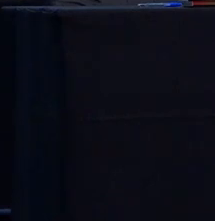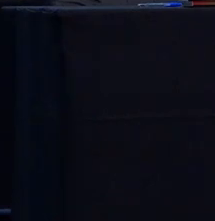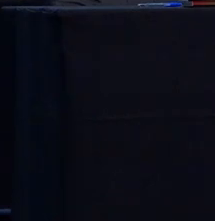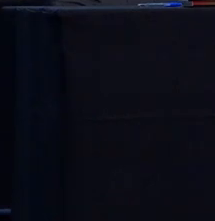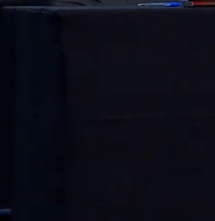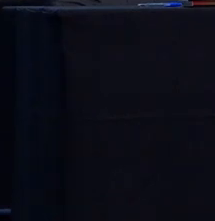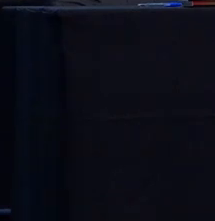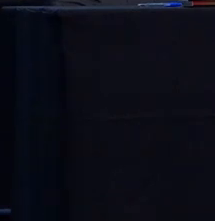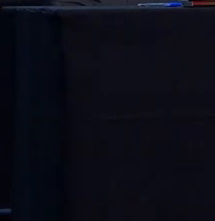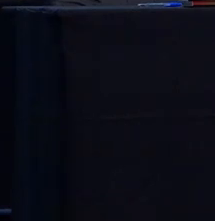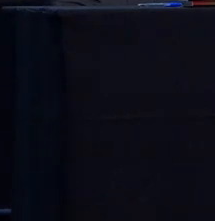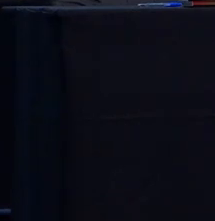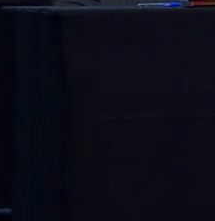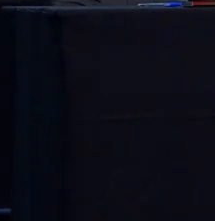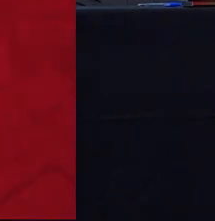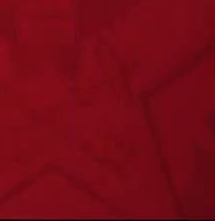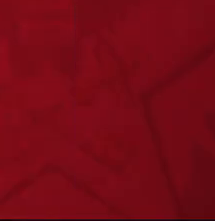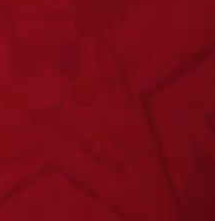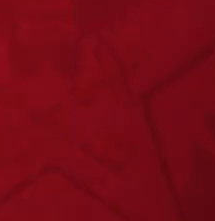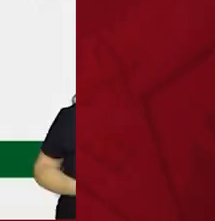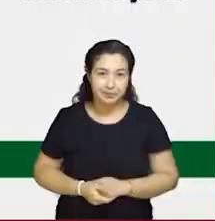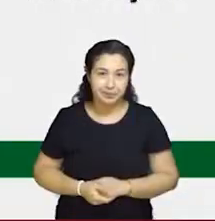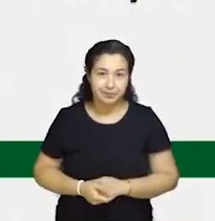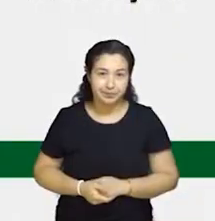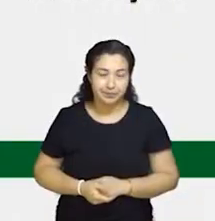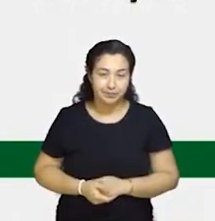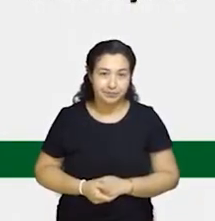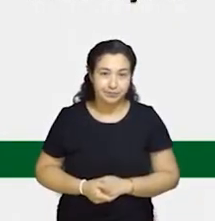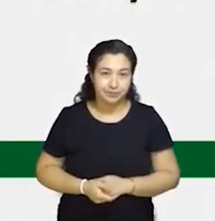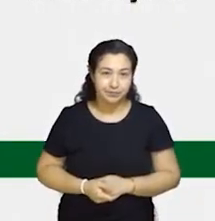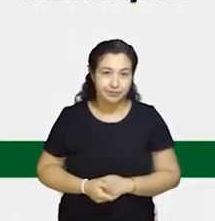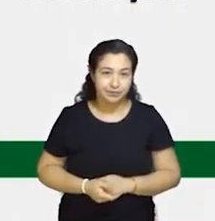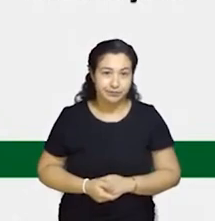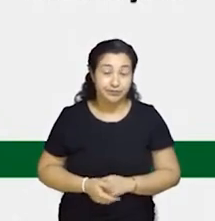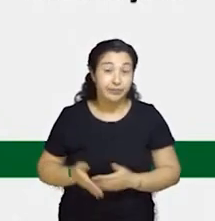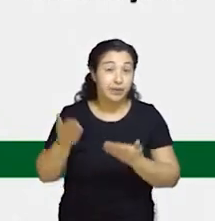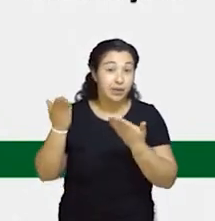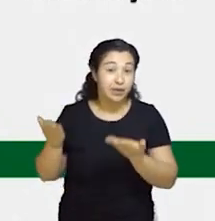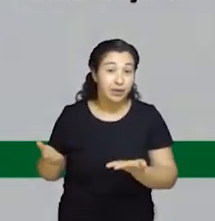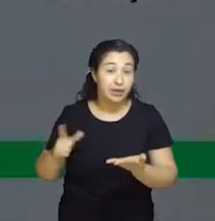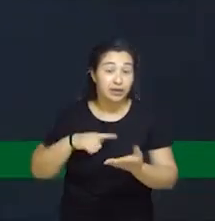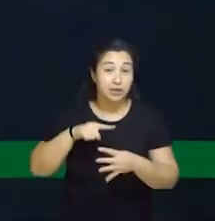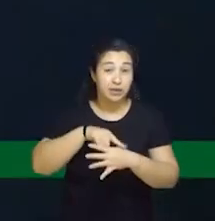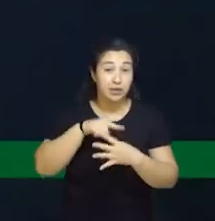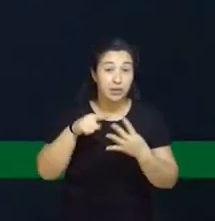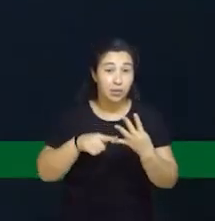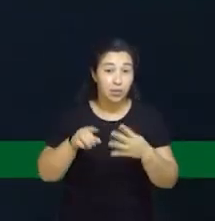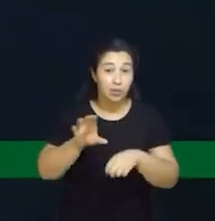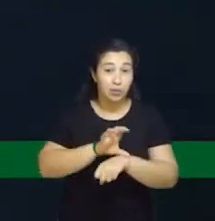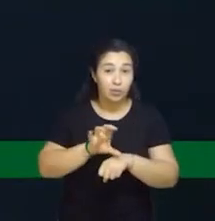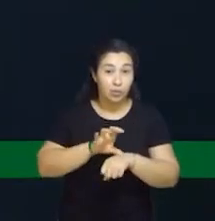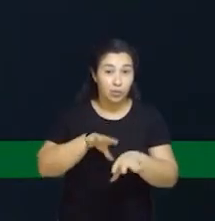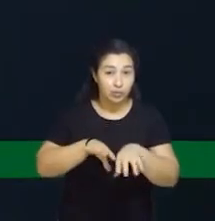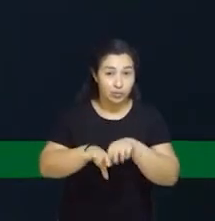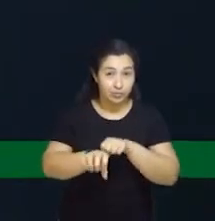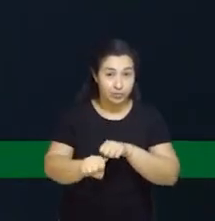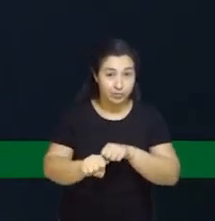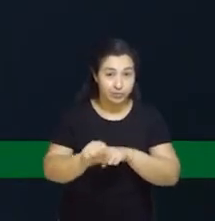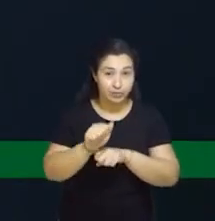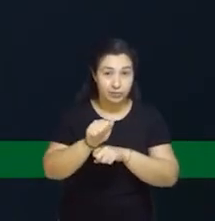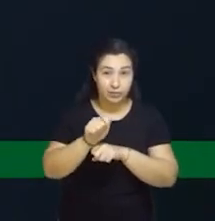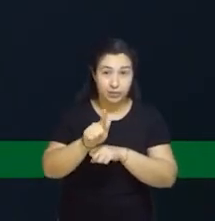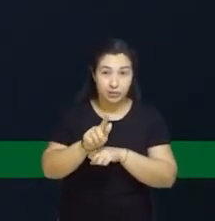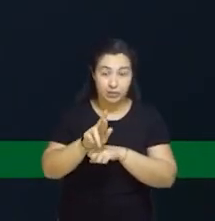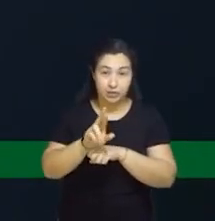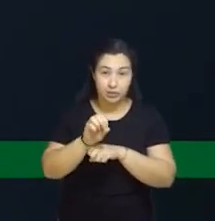novos profissionais de diversas regiões do estado. O nosso campus ele oferece 4 cursos de graduação, Agronomia,